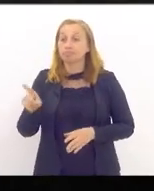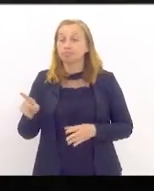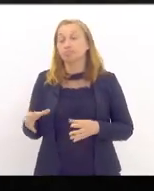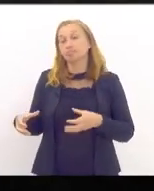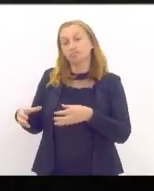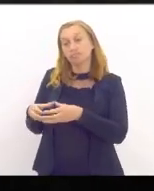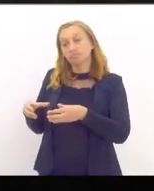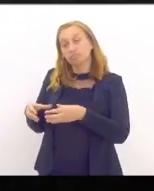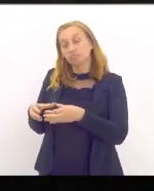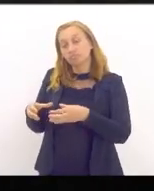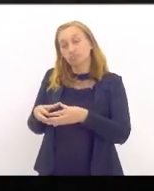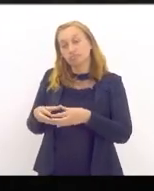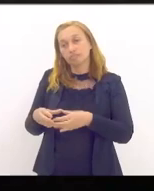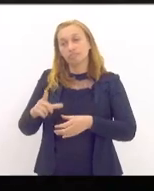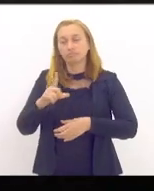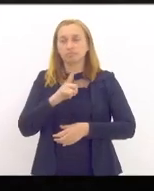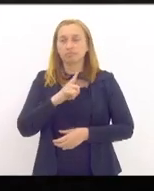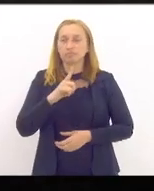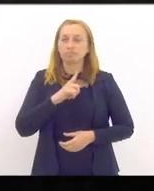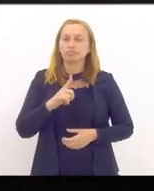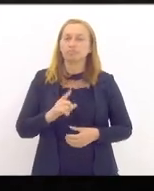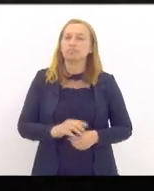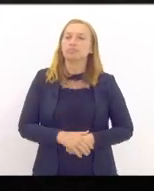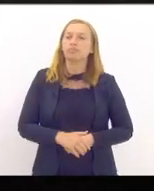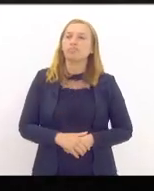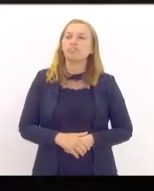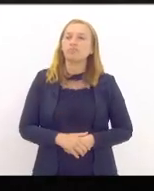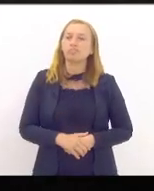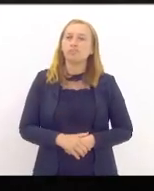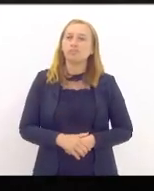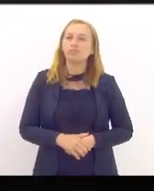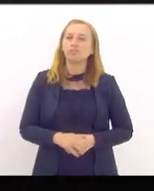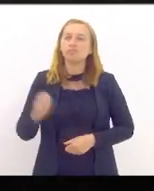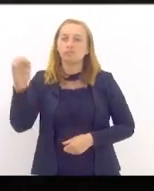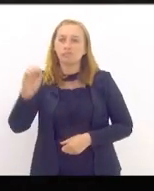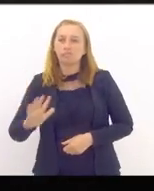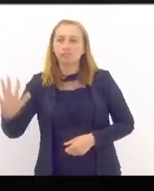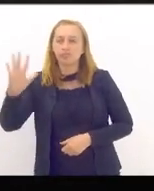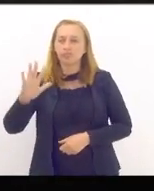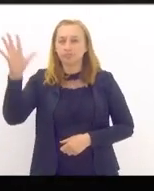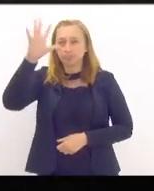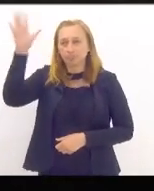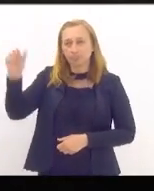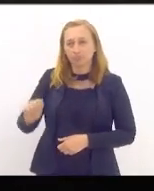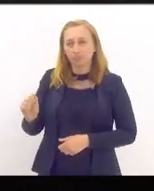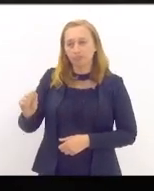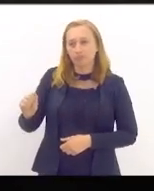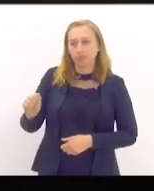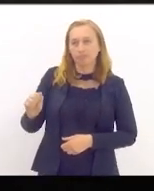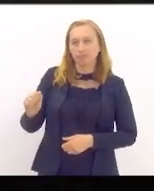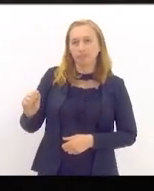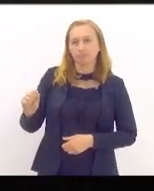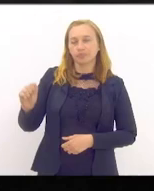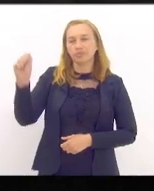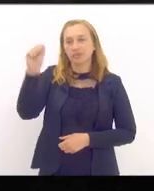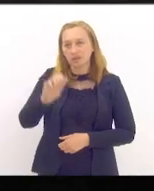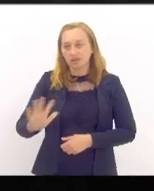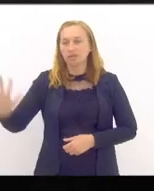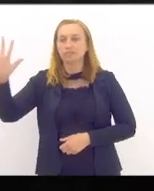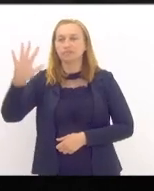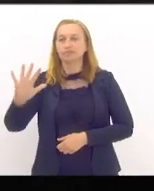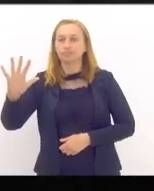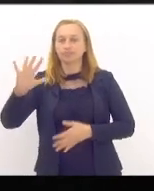ele tem a sua composição Europa África Ásia e América